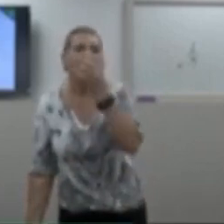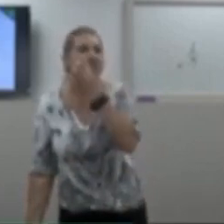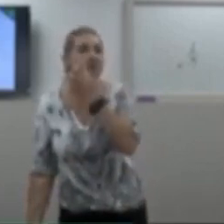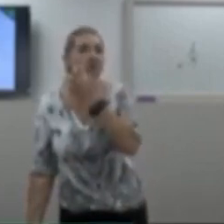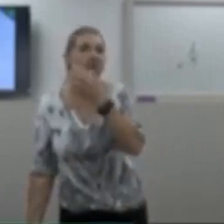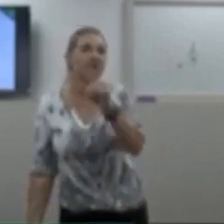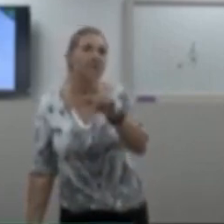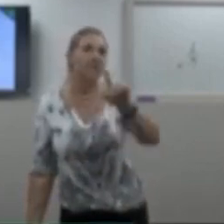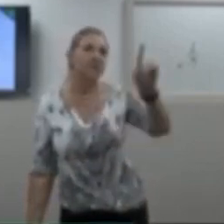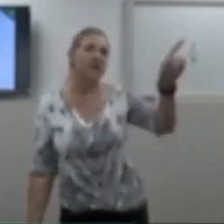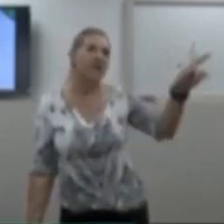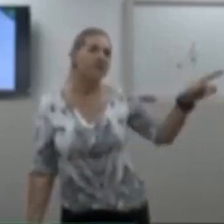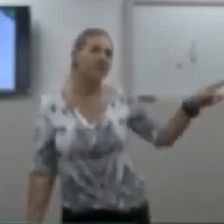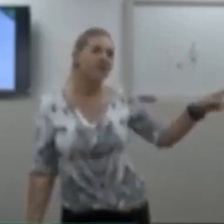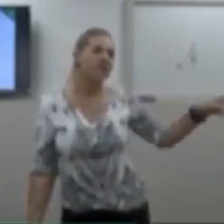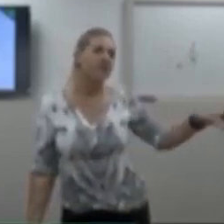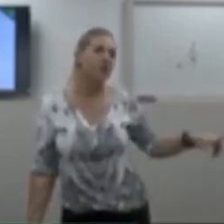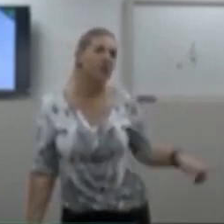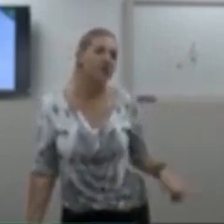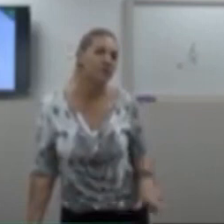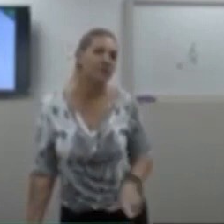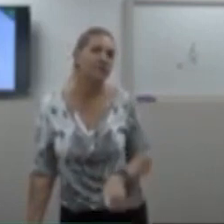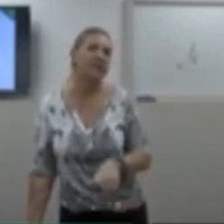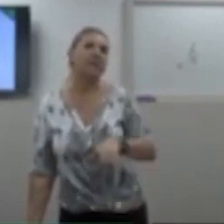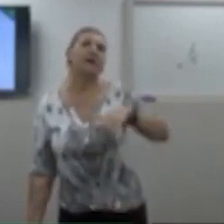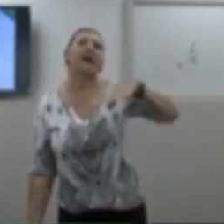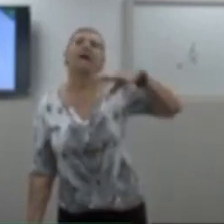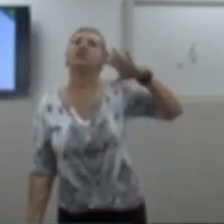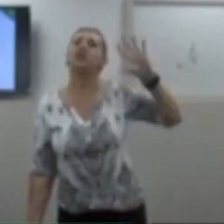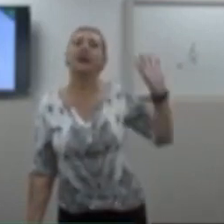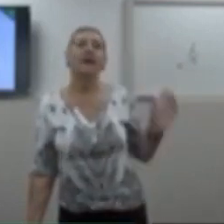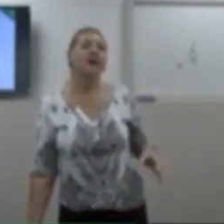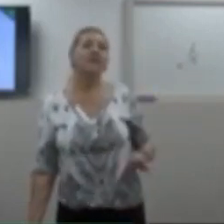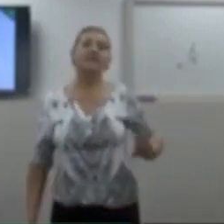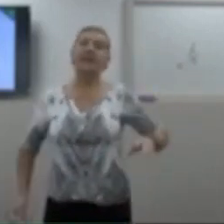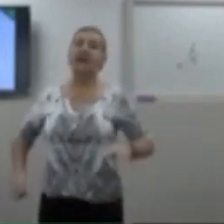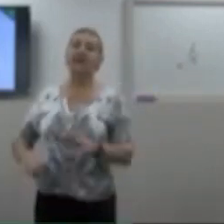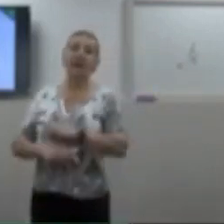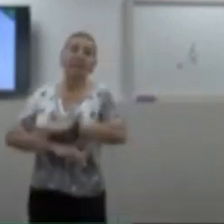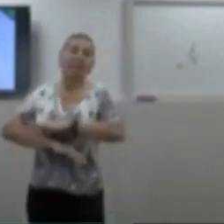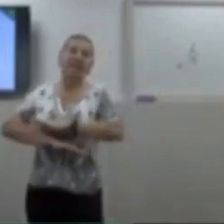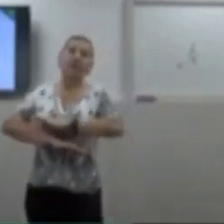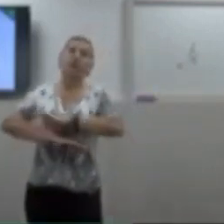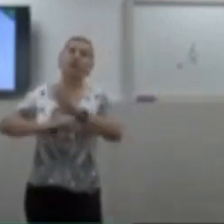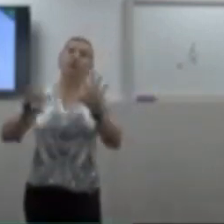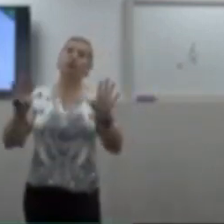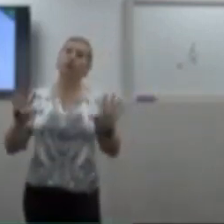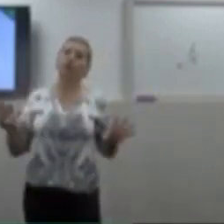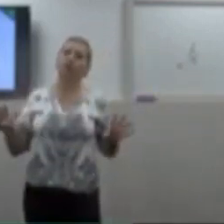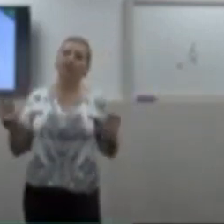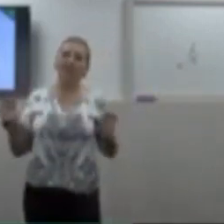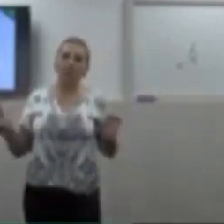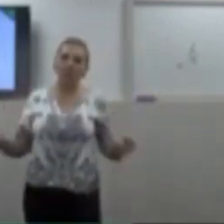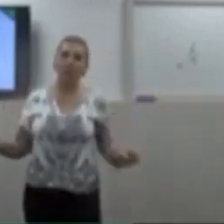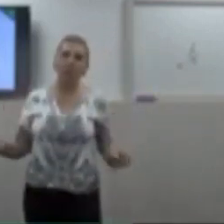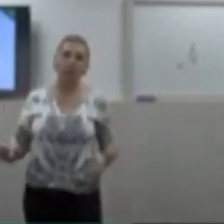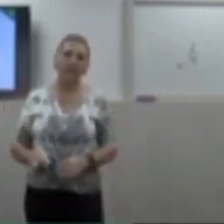Veja, conhecimento de língua portuguesa associado ao conhecimento de matemática que serve para